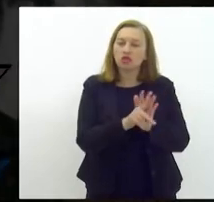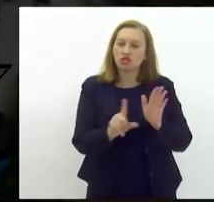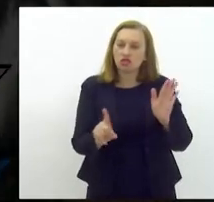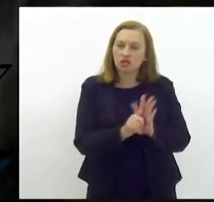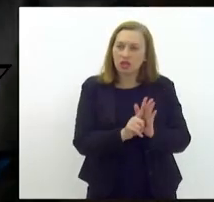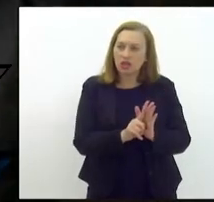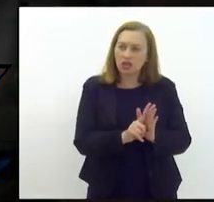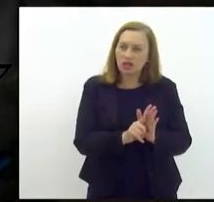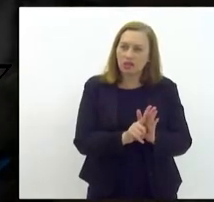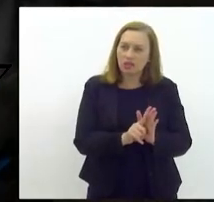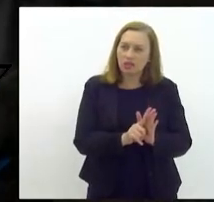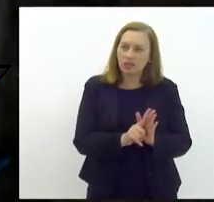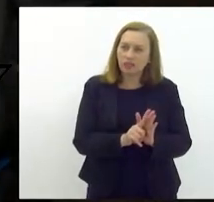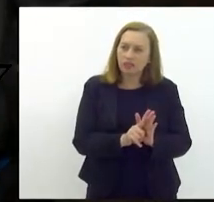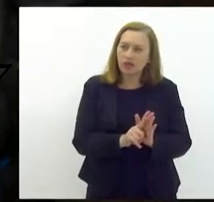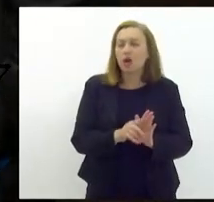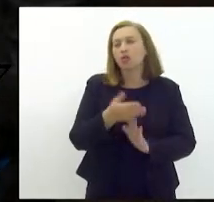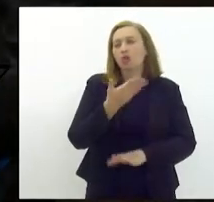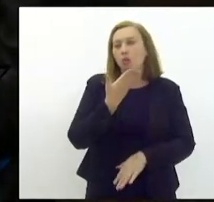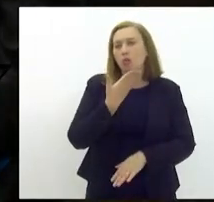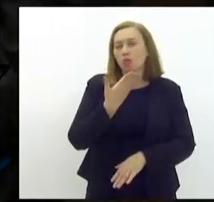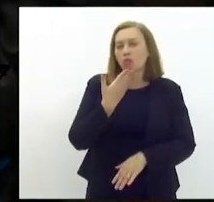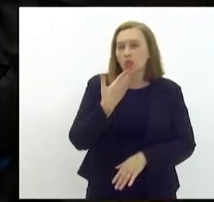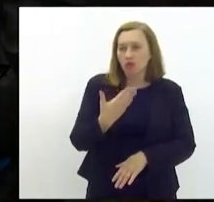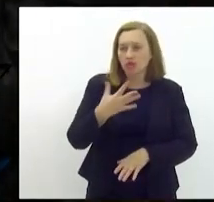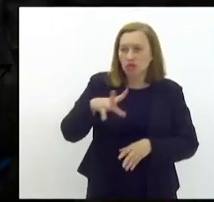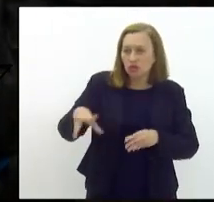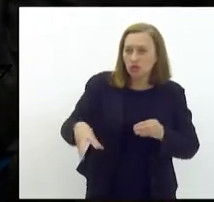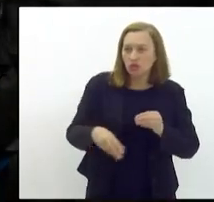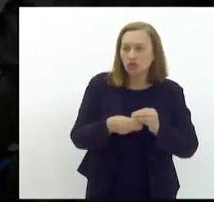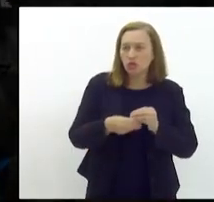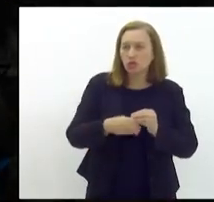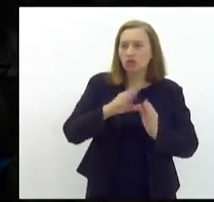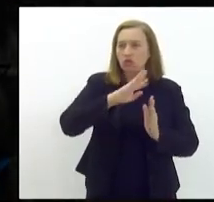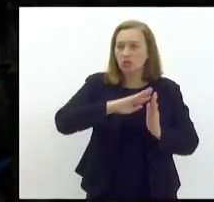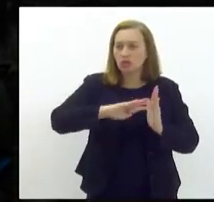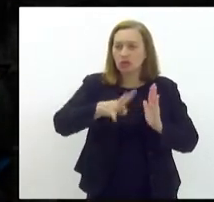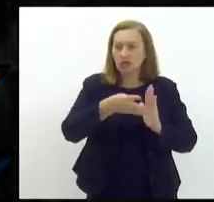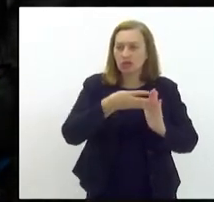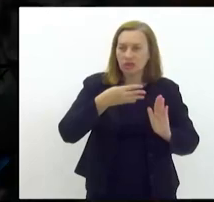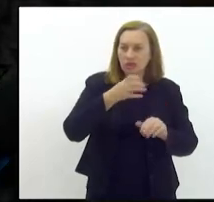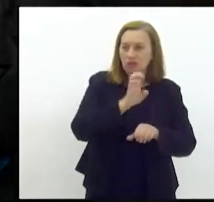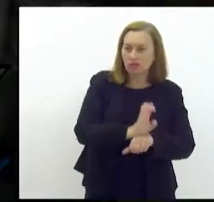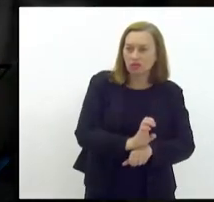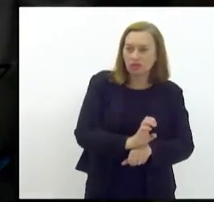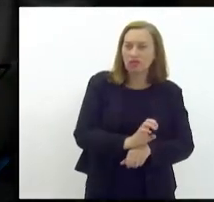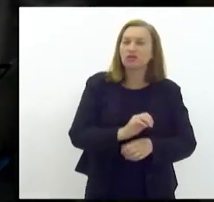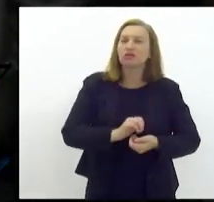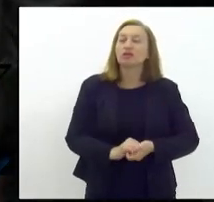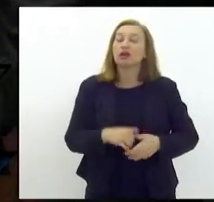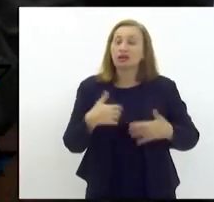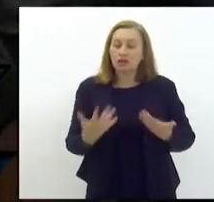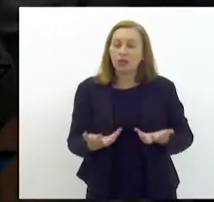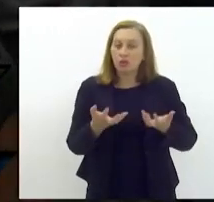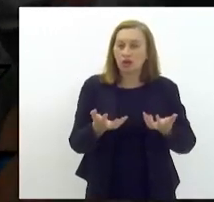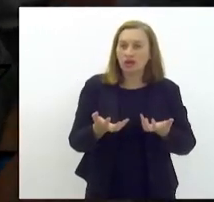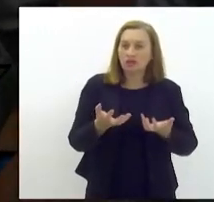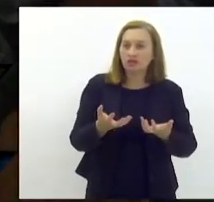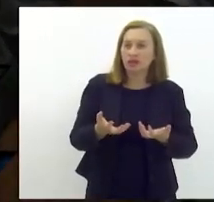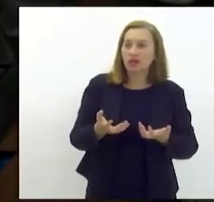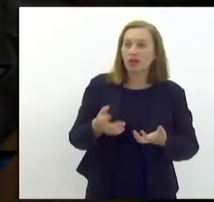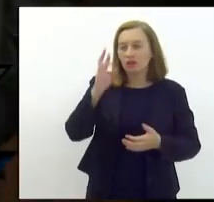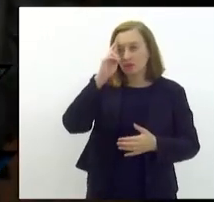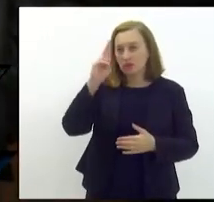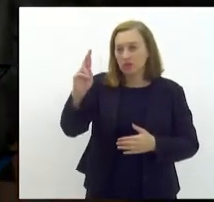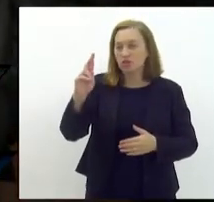que eu estou pedindo que seja incluído no calendário da cidade que o valor aí já apresentei então eu quero dizer a vossa